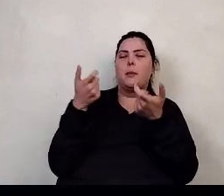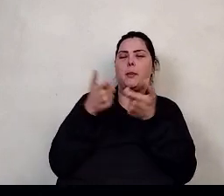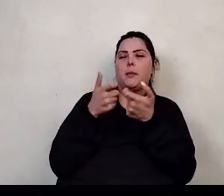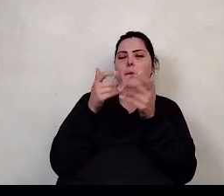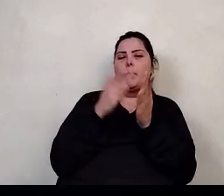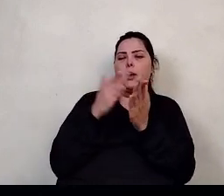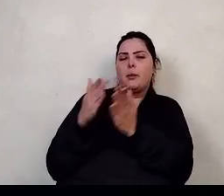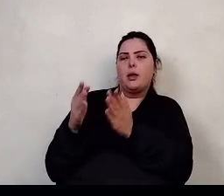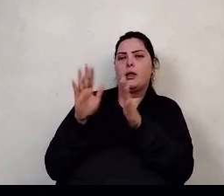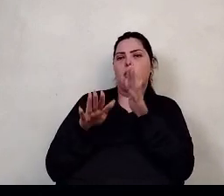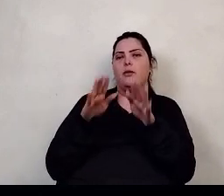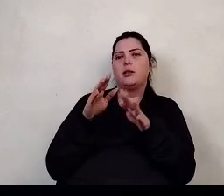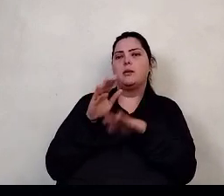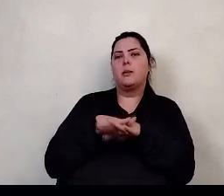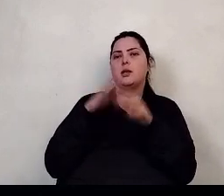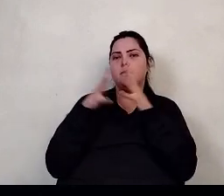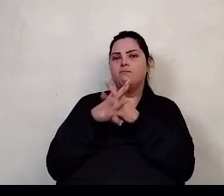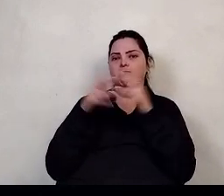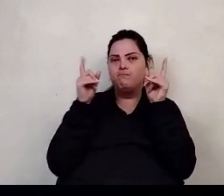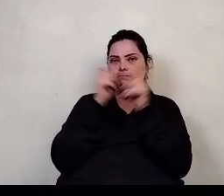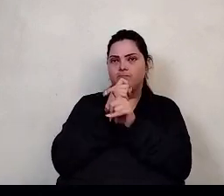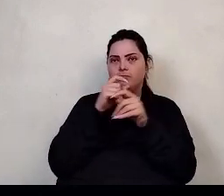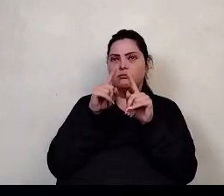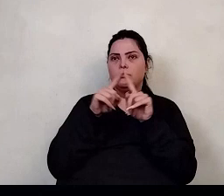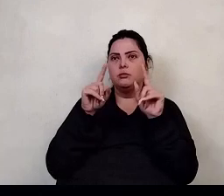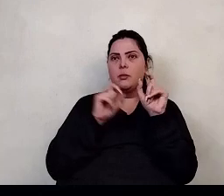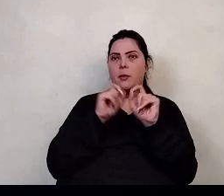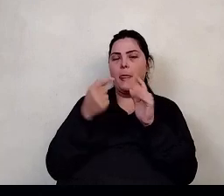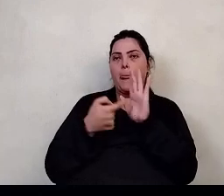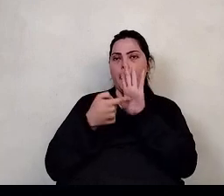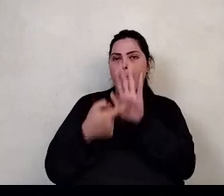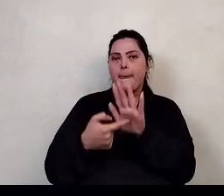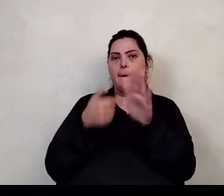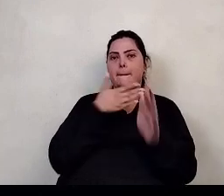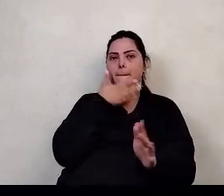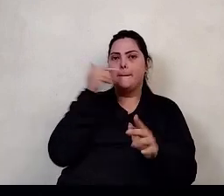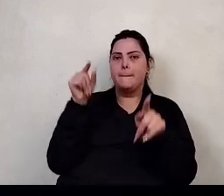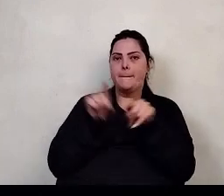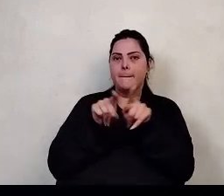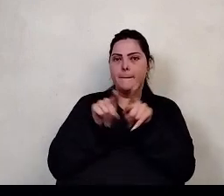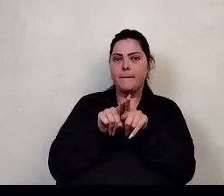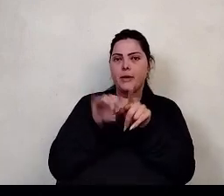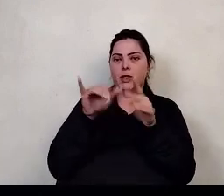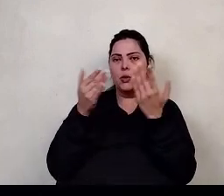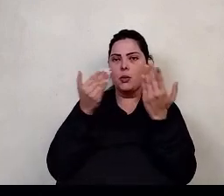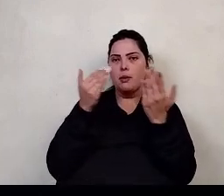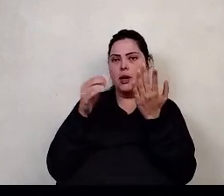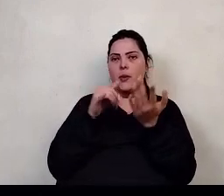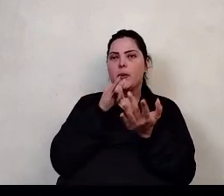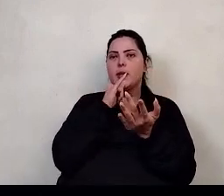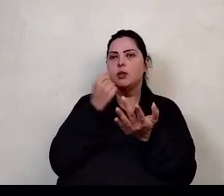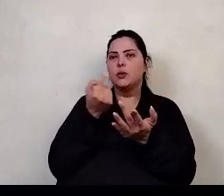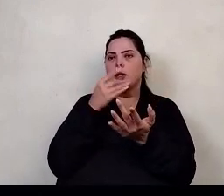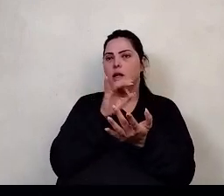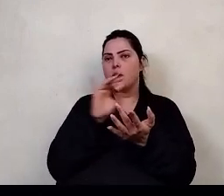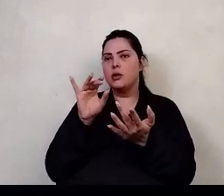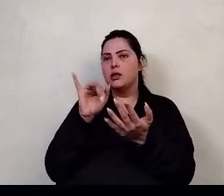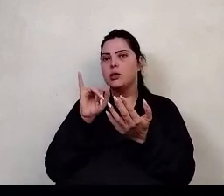ele fique um pouco mais complexo. Mas ele já me traz bem mais benefícios do que o teste unitário com relação a olhar para o